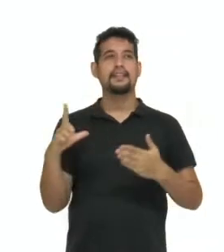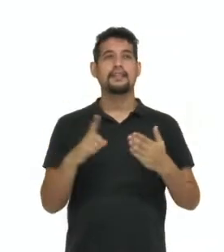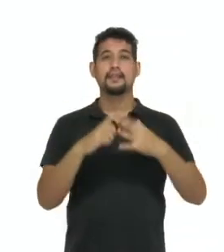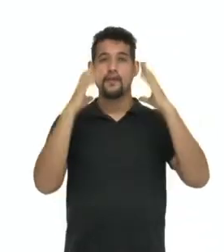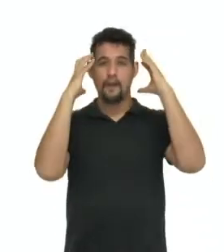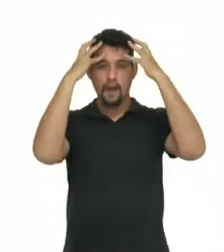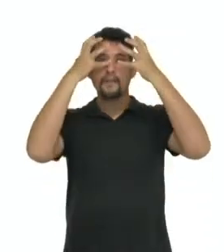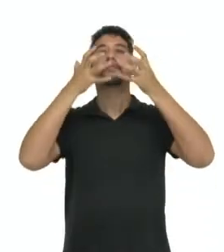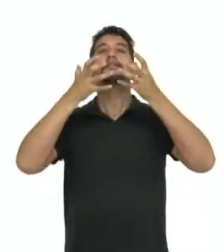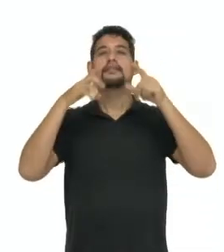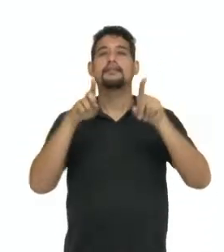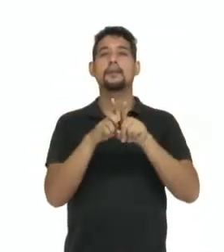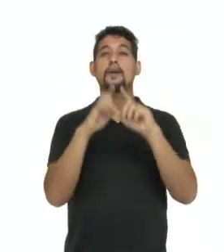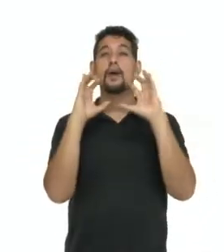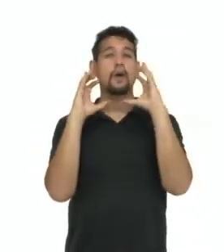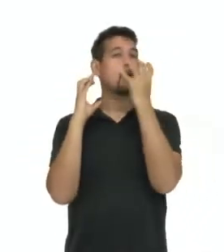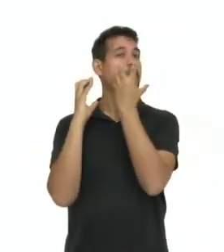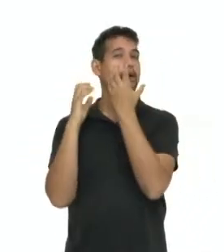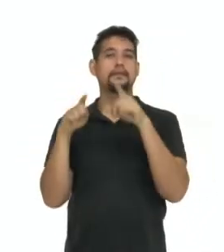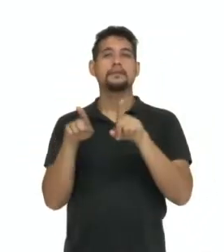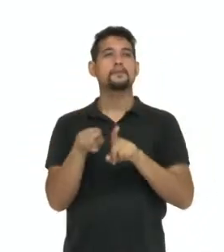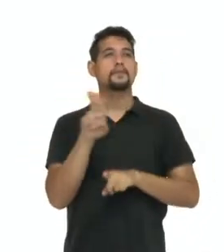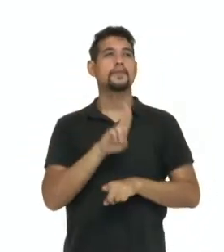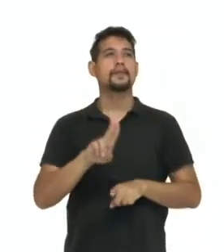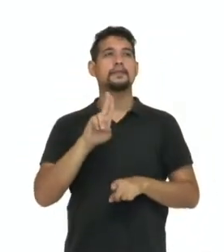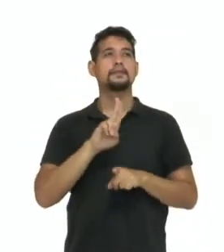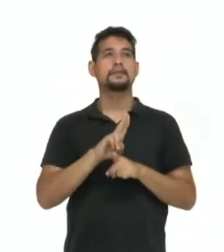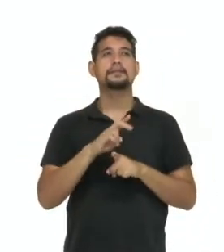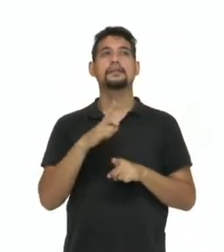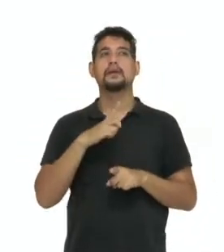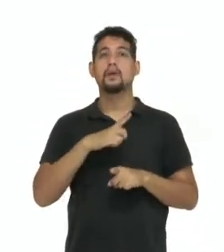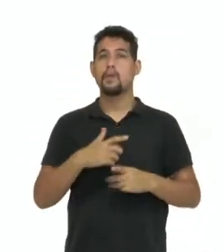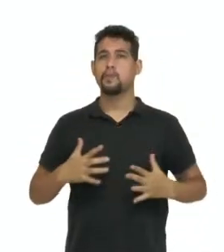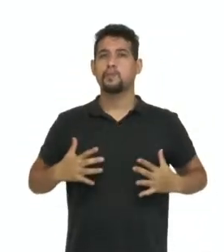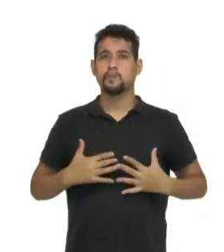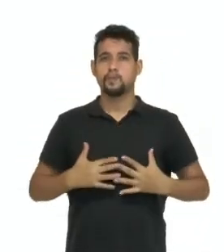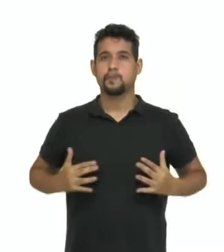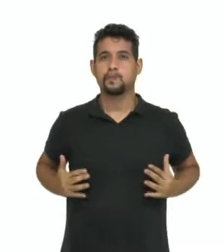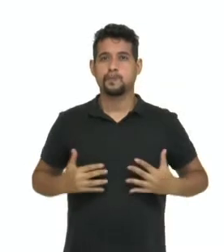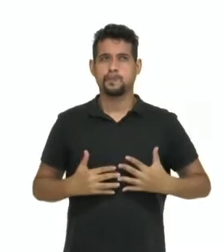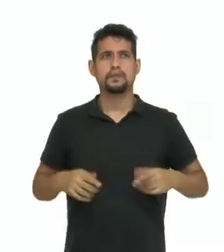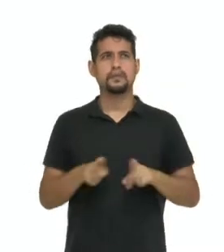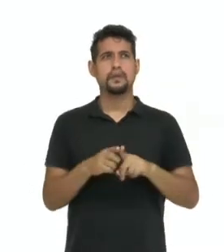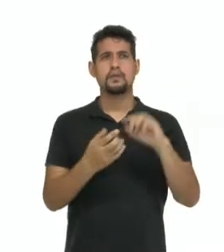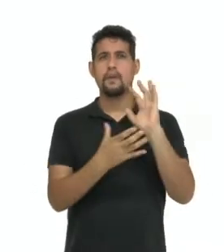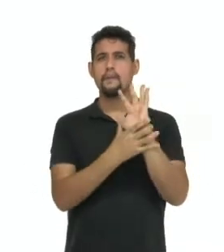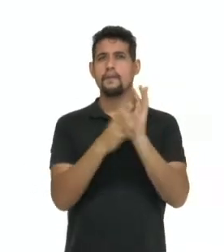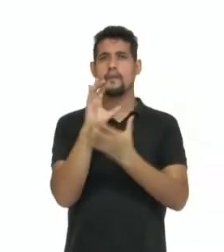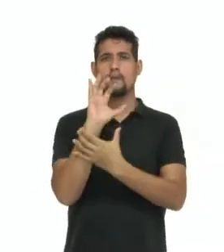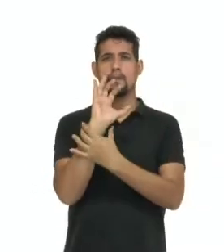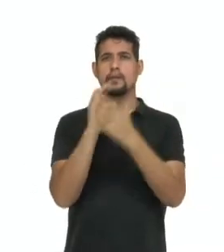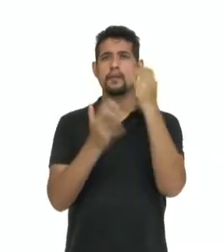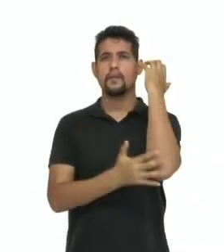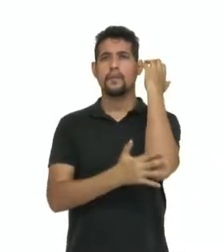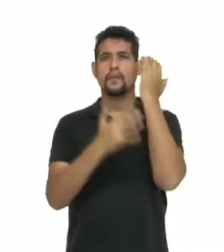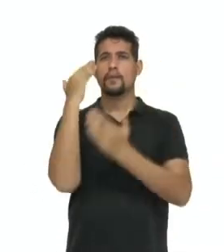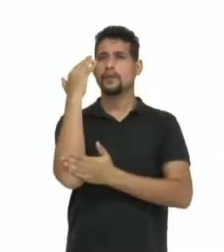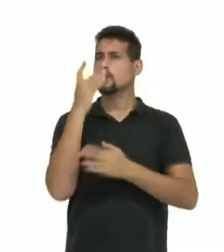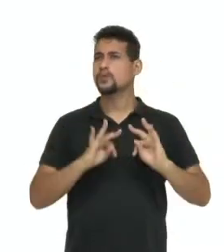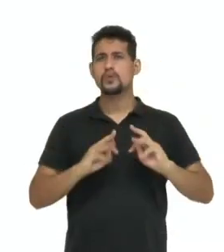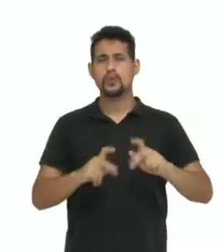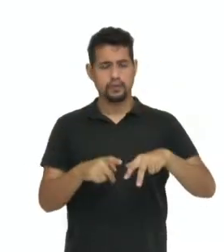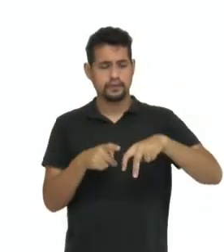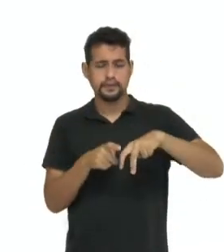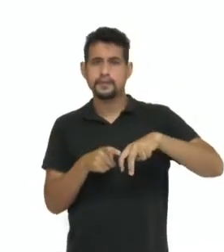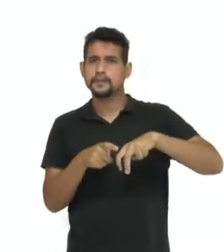protetor bucal, o protetor de tórax, do antebraço, as luvas, a caneleira, né,